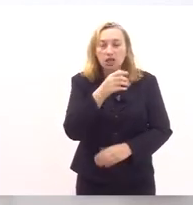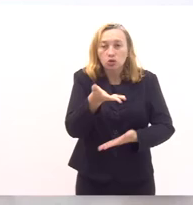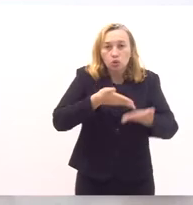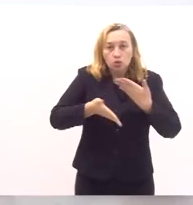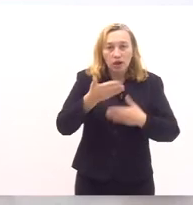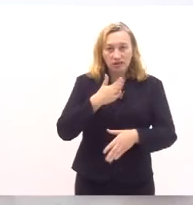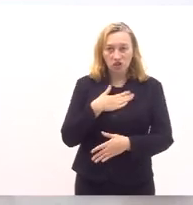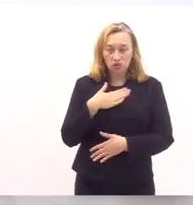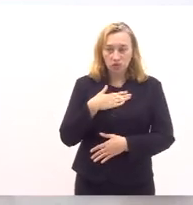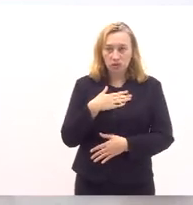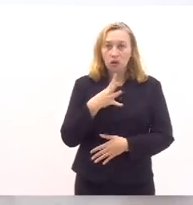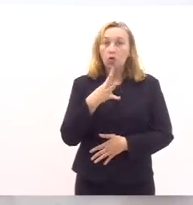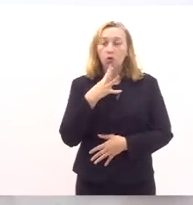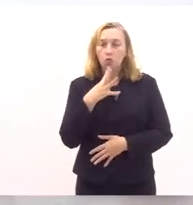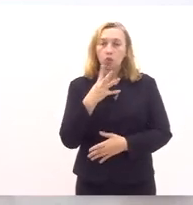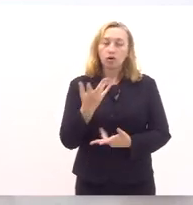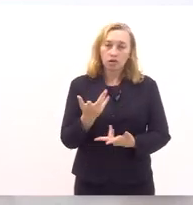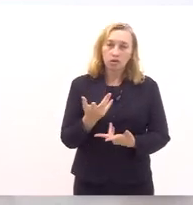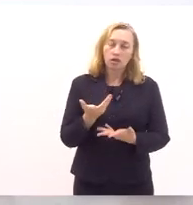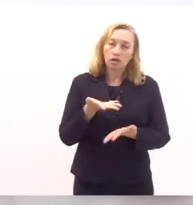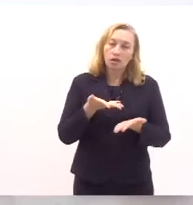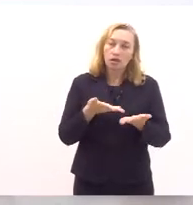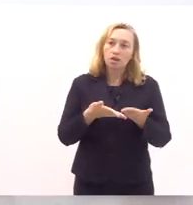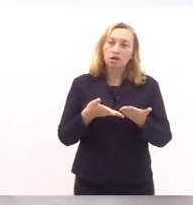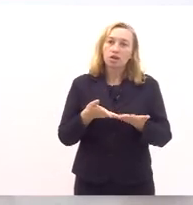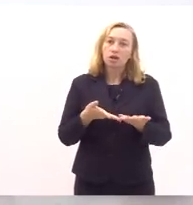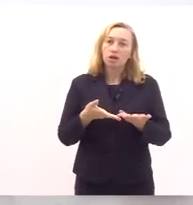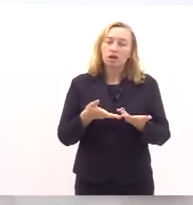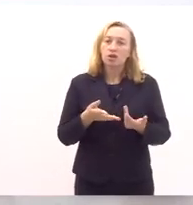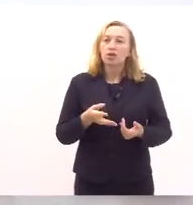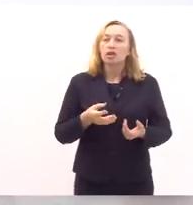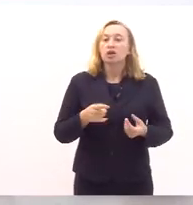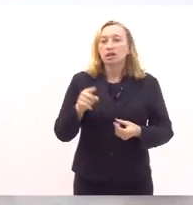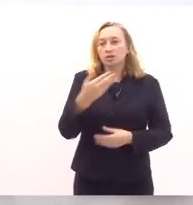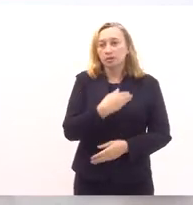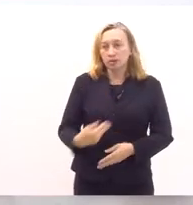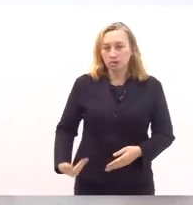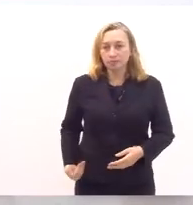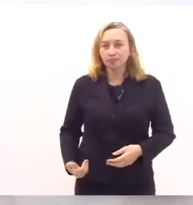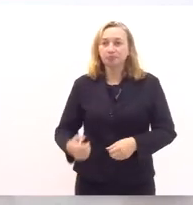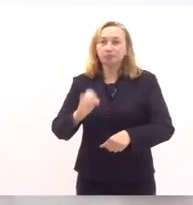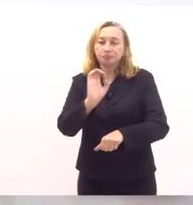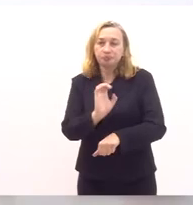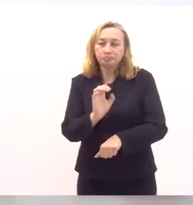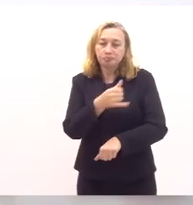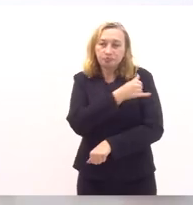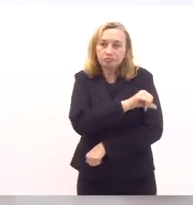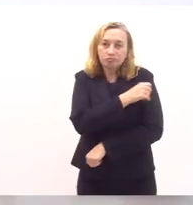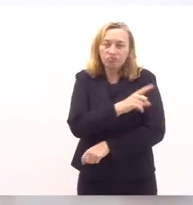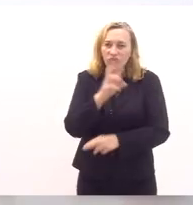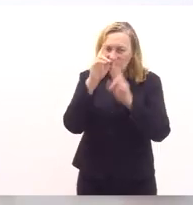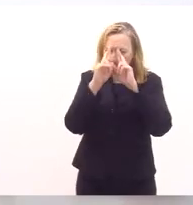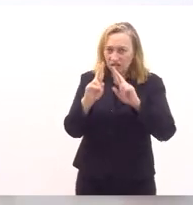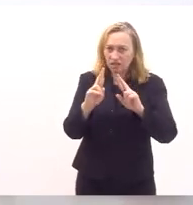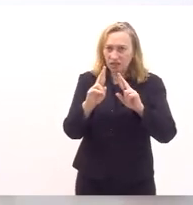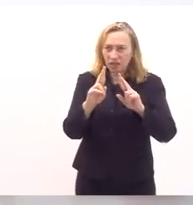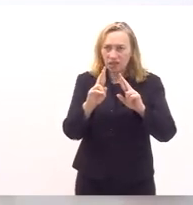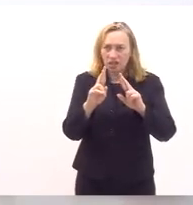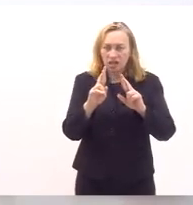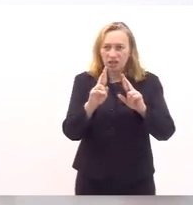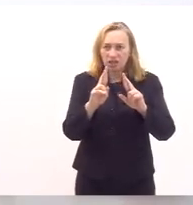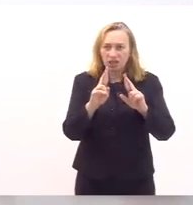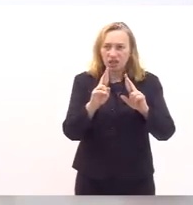das pessoas começa a reconhecer isso. E esse governador do Rio de Janeiro não tem respeito. Ele é